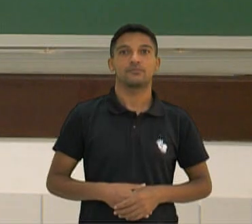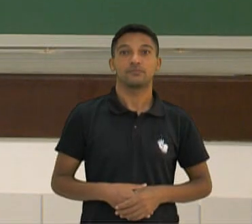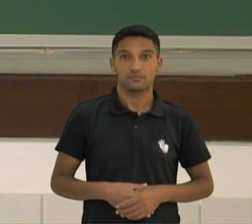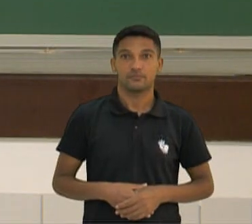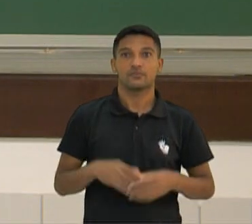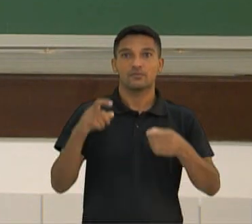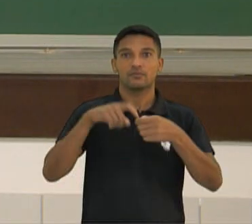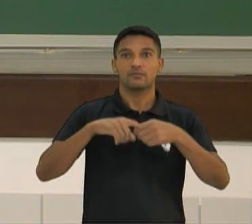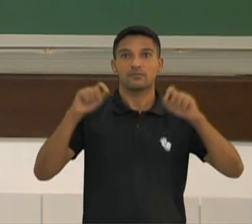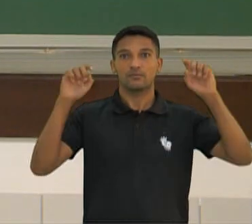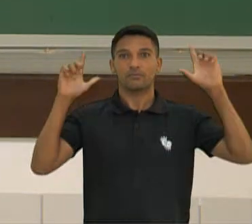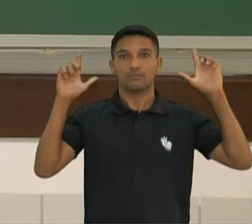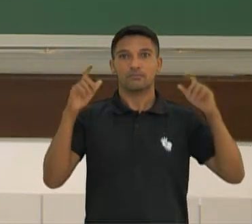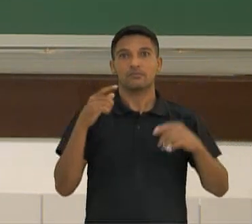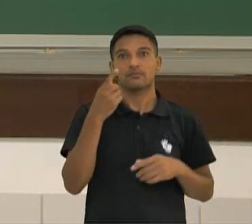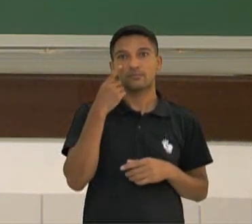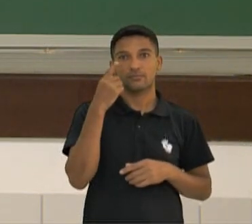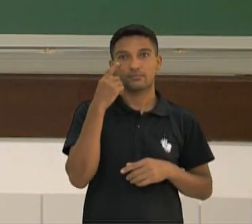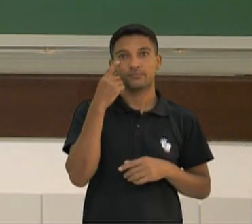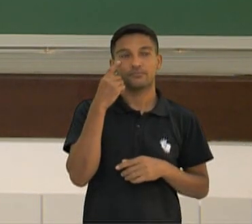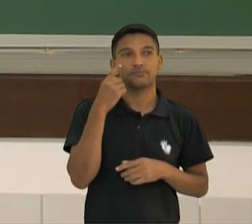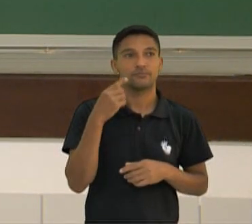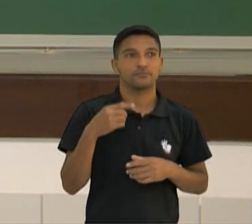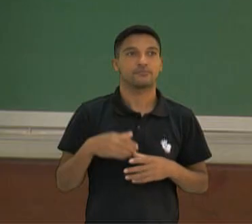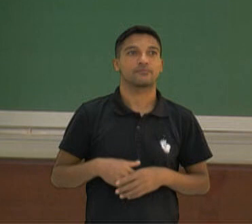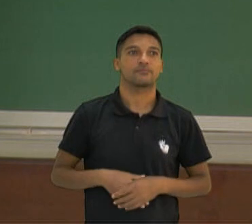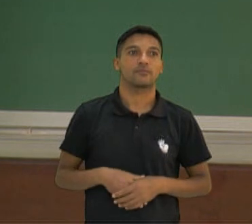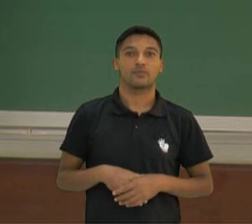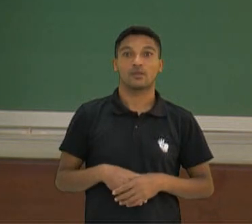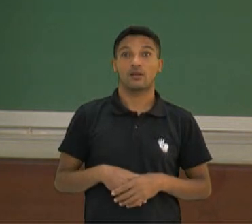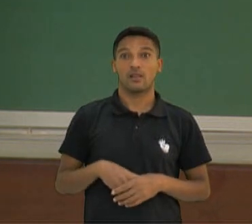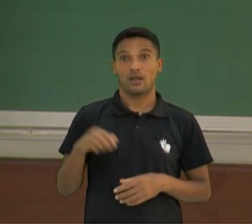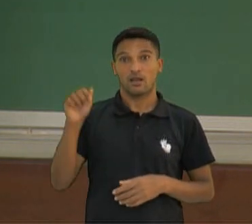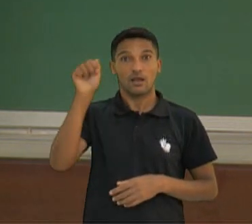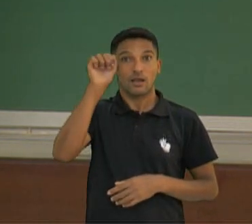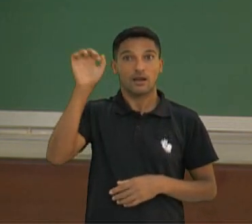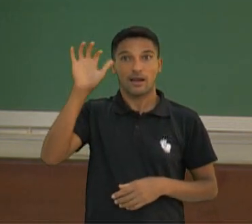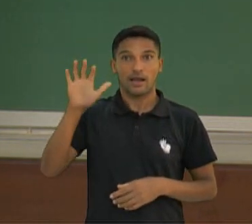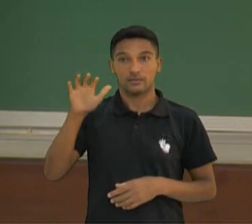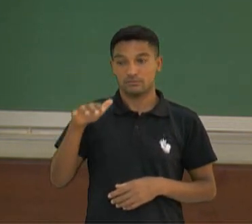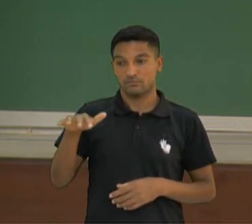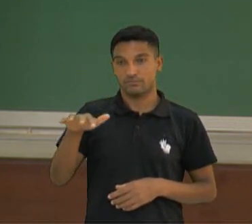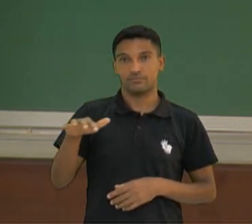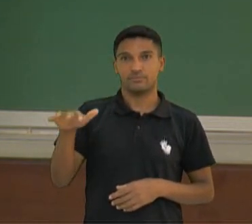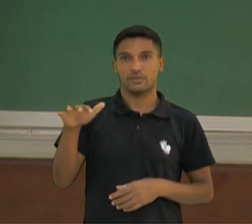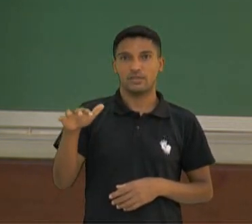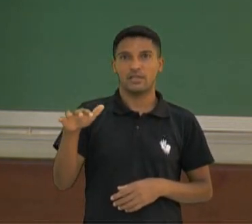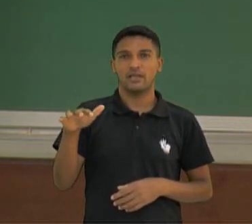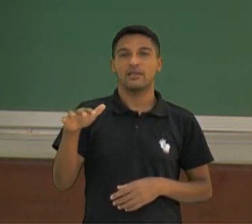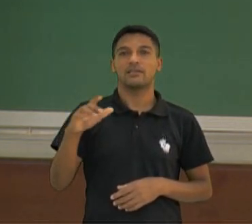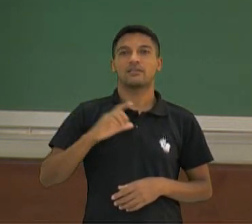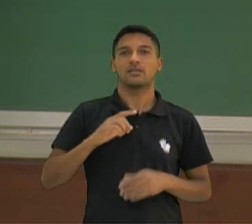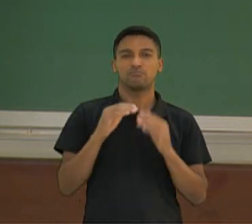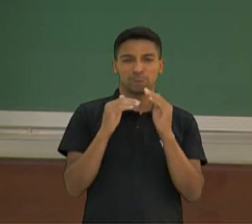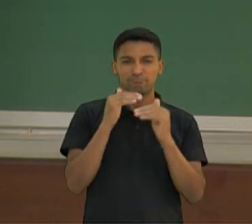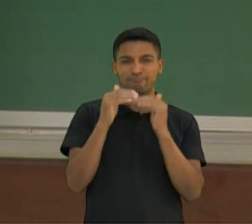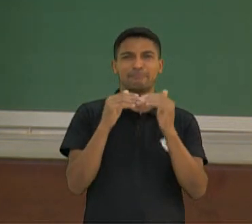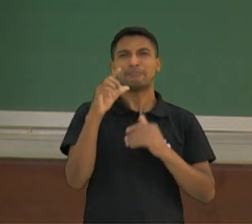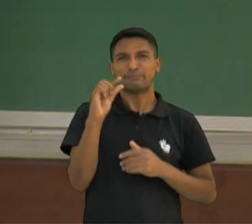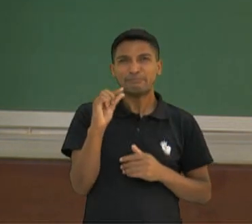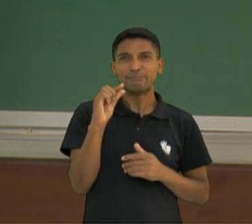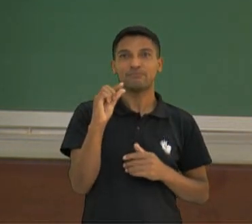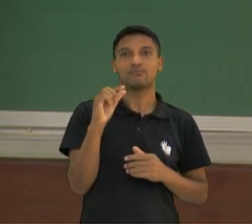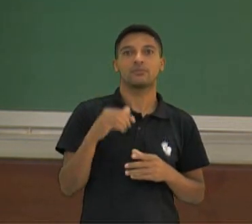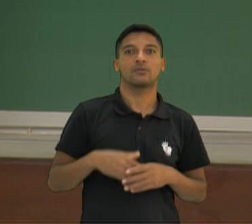Vamos lá no nono, segundo questionário. Região menos desenvolvida da Ásia, que apresenta lá aqueles piores indicadores, não só da Ásia,